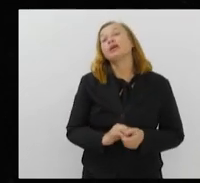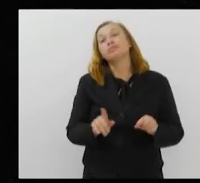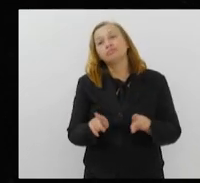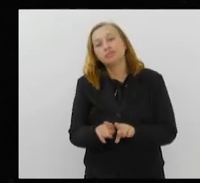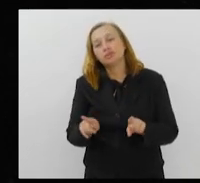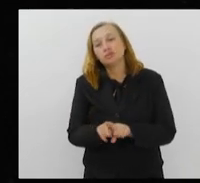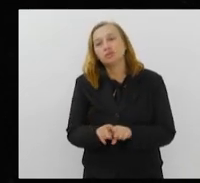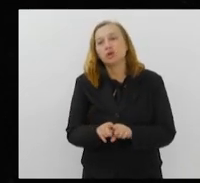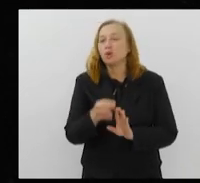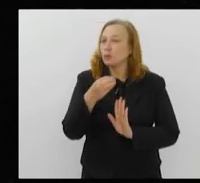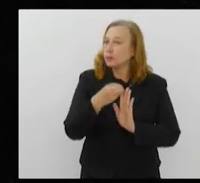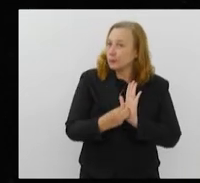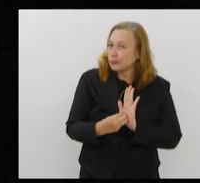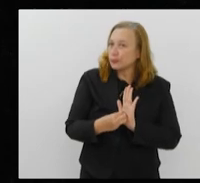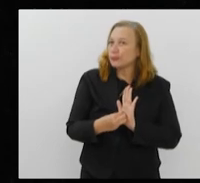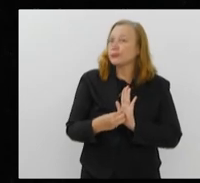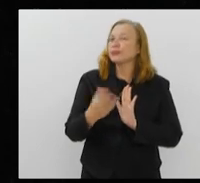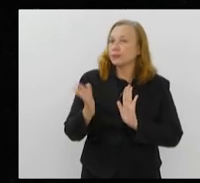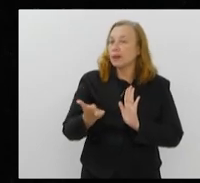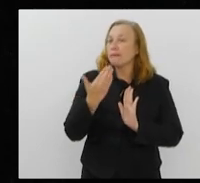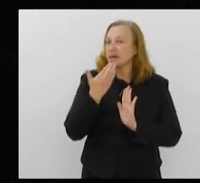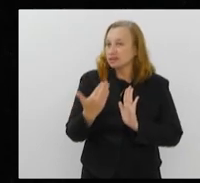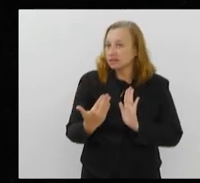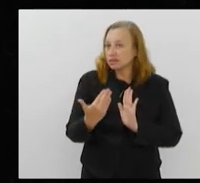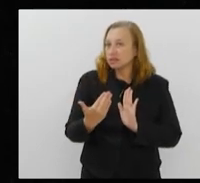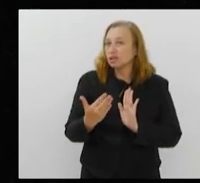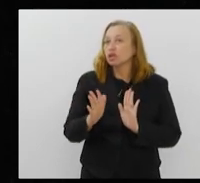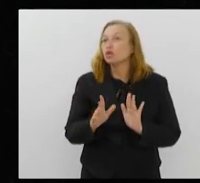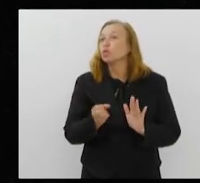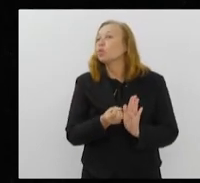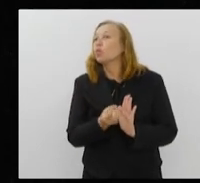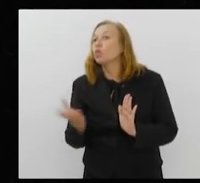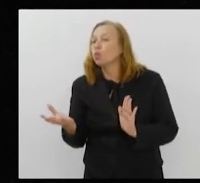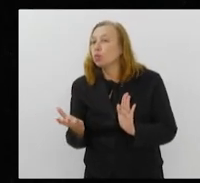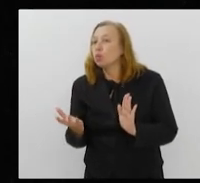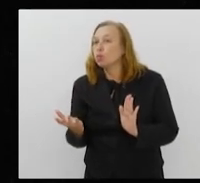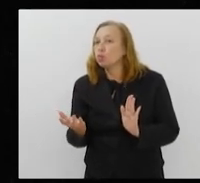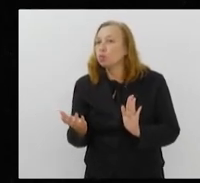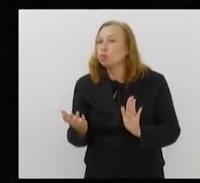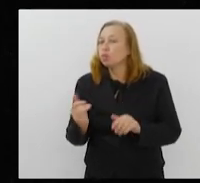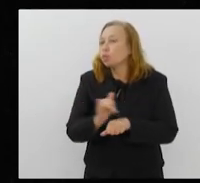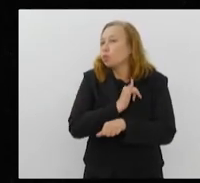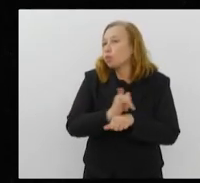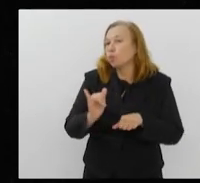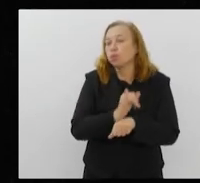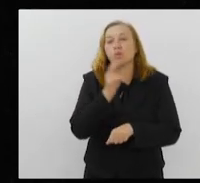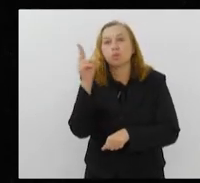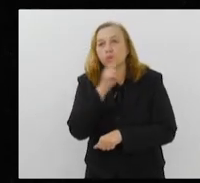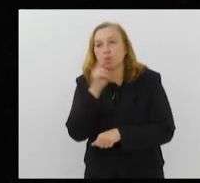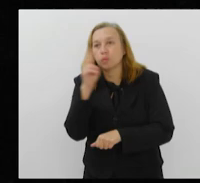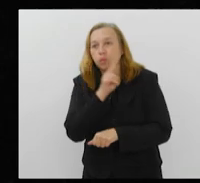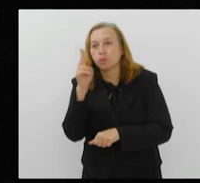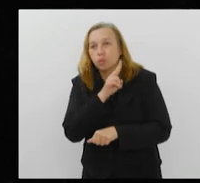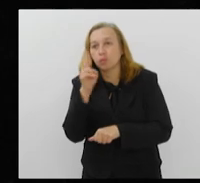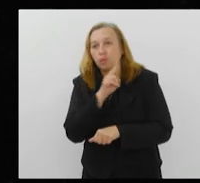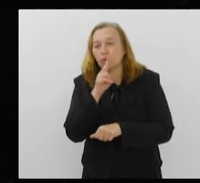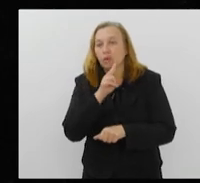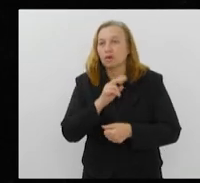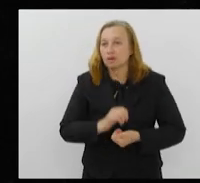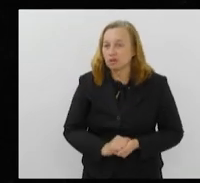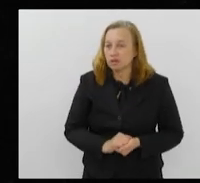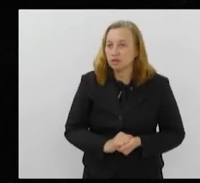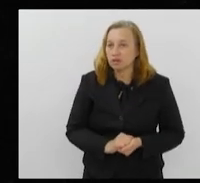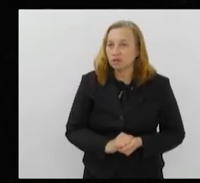nos ofícios, né, solicitado quais as providências urgentes para contenção dos